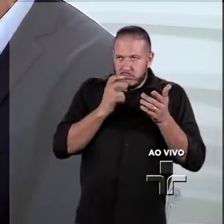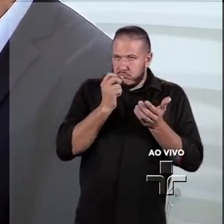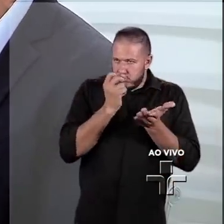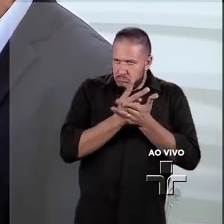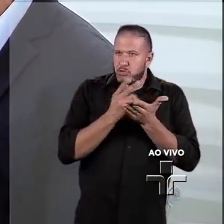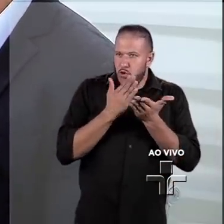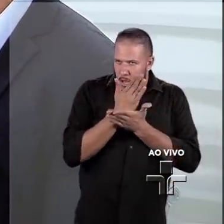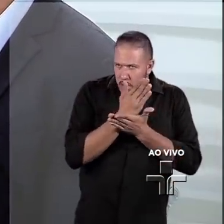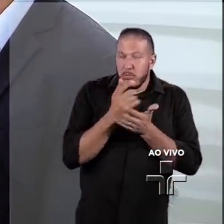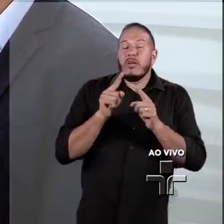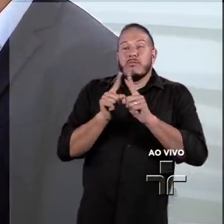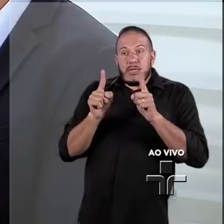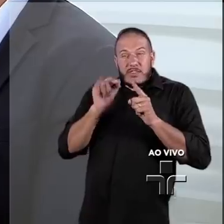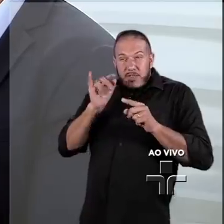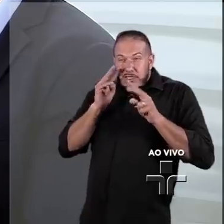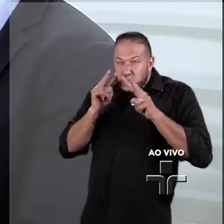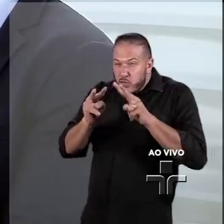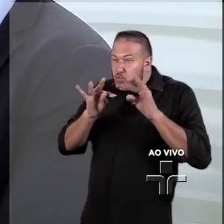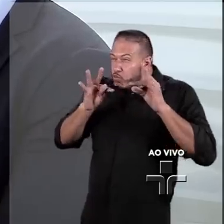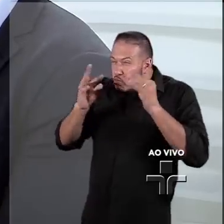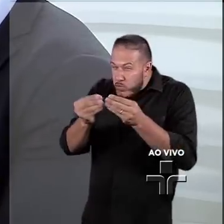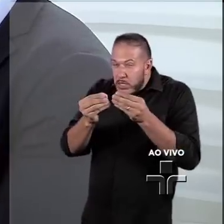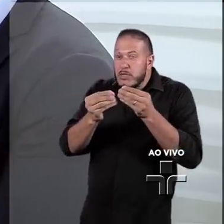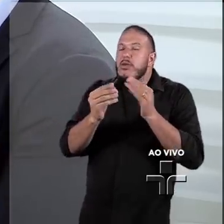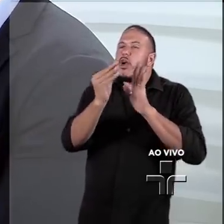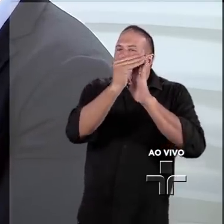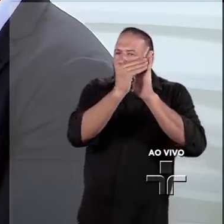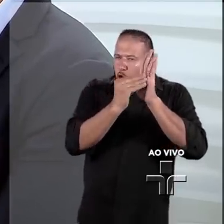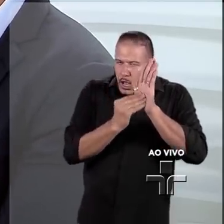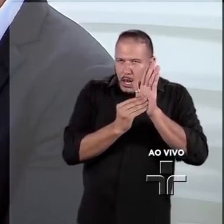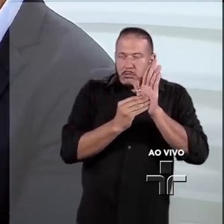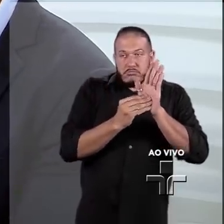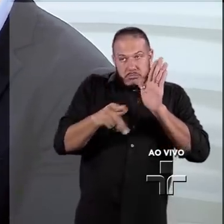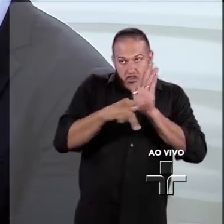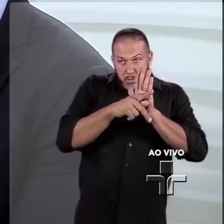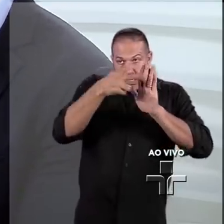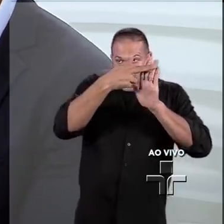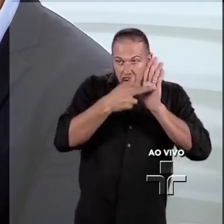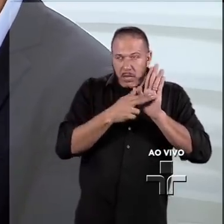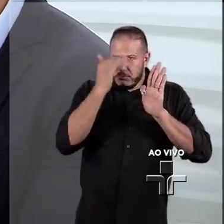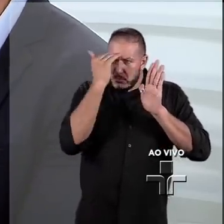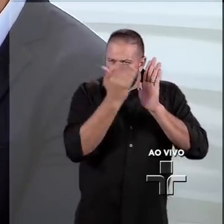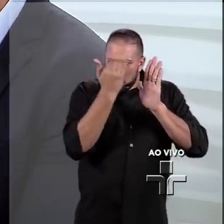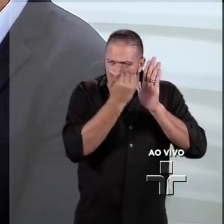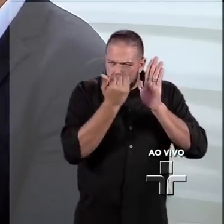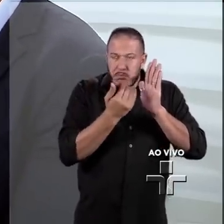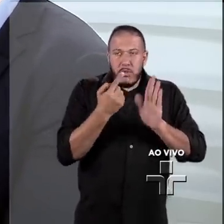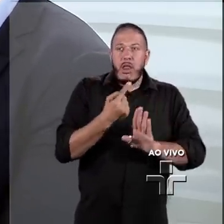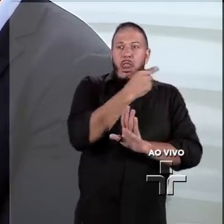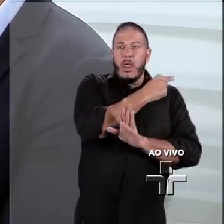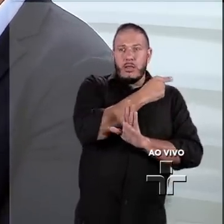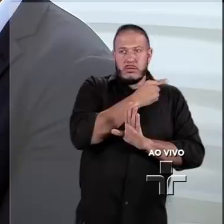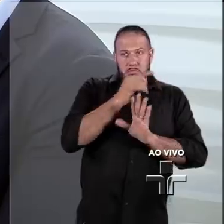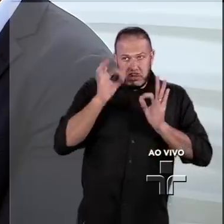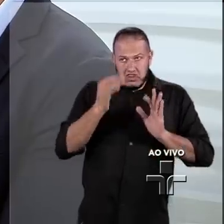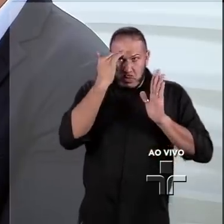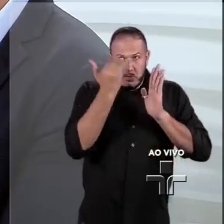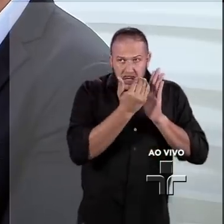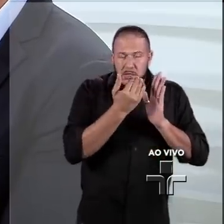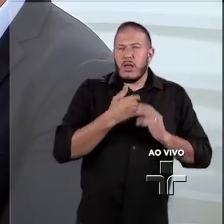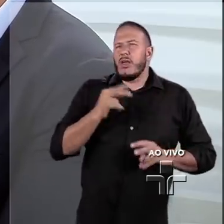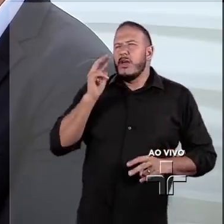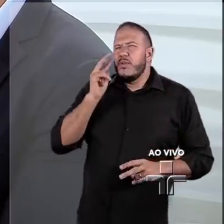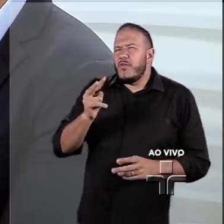todas aquelas condicionantes que se coloca num licenciamento ambiental foram cumpridas lá em loco. Né? Eu